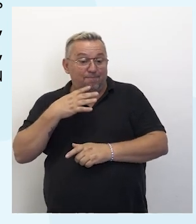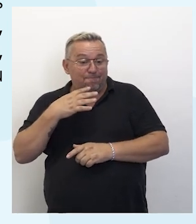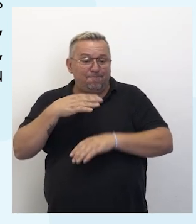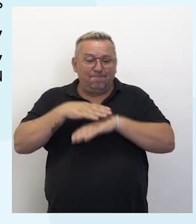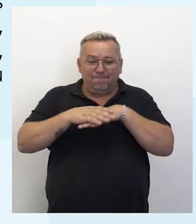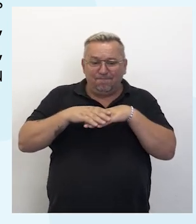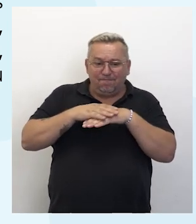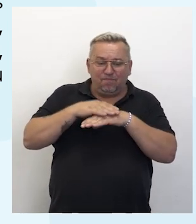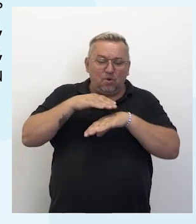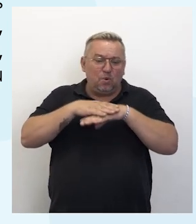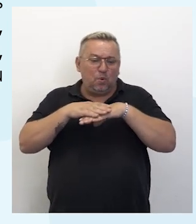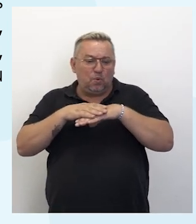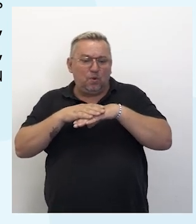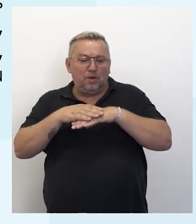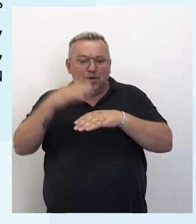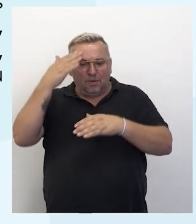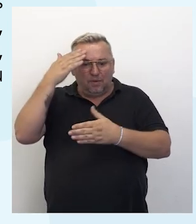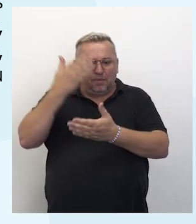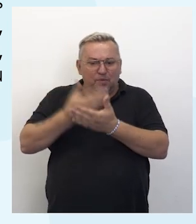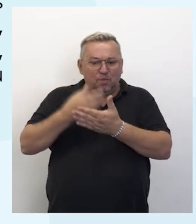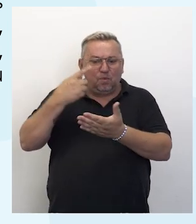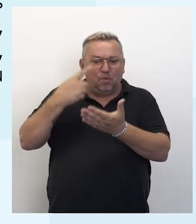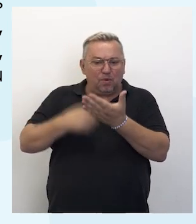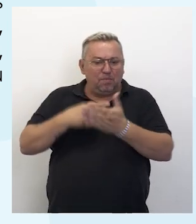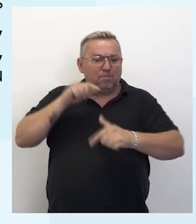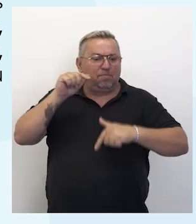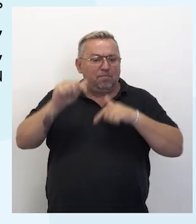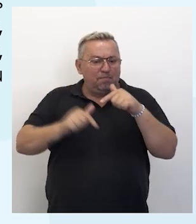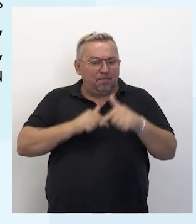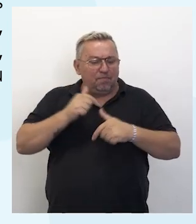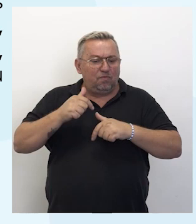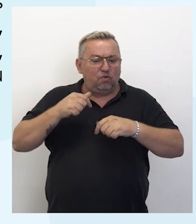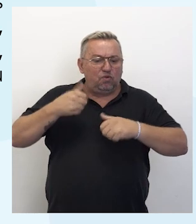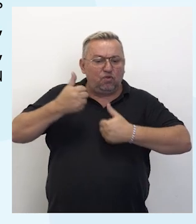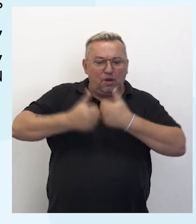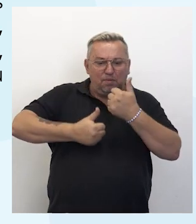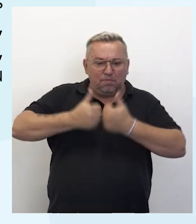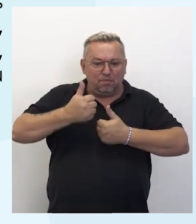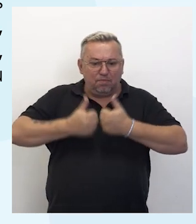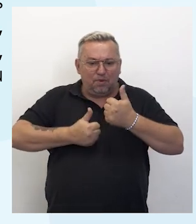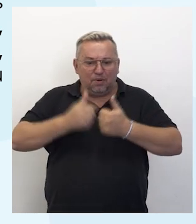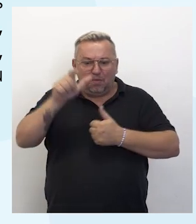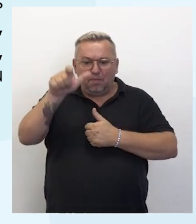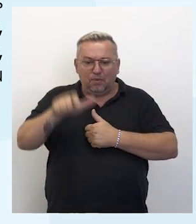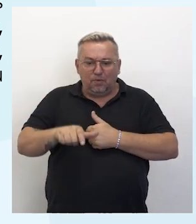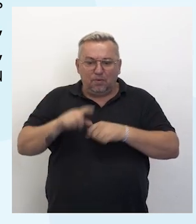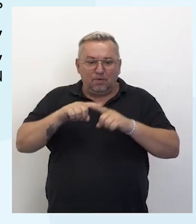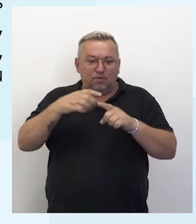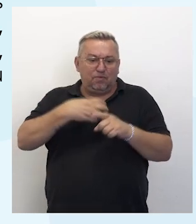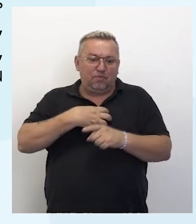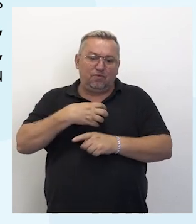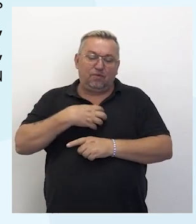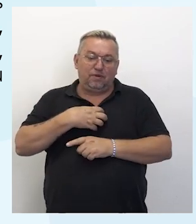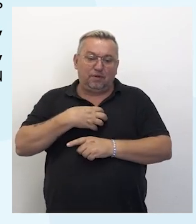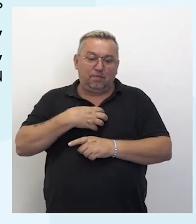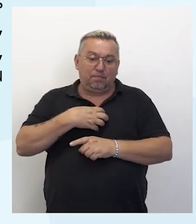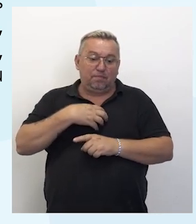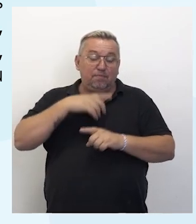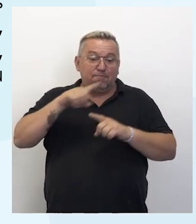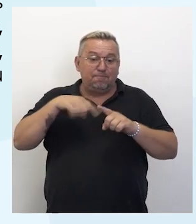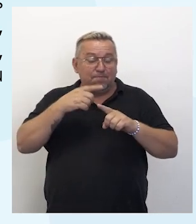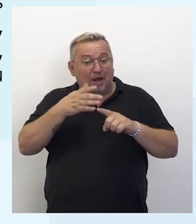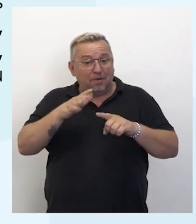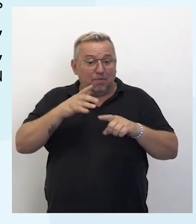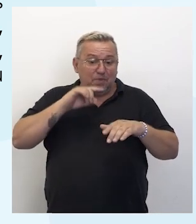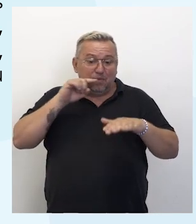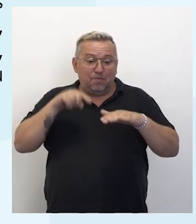conhecemos, conversamos, cruzamos, acreditamos, concordamos, trabalhamos, jogamos bola com pessoas que, de maneira mais ou